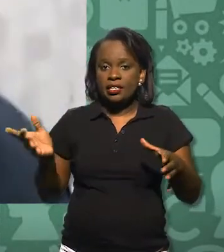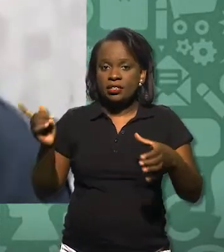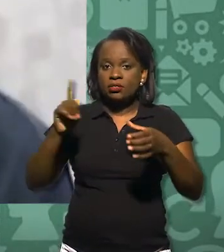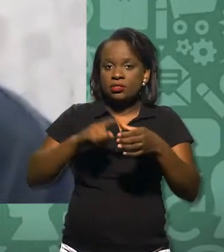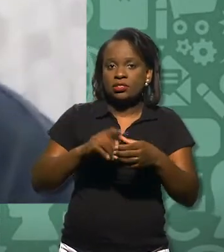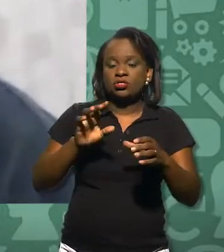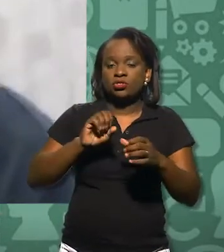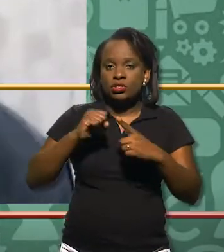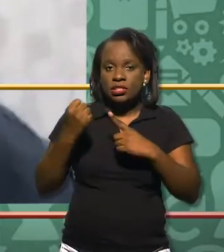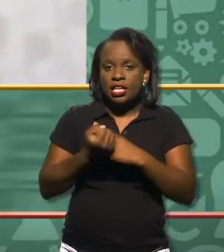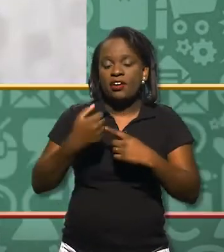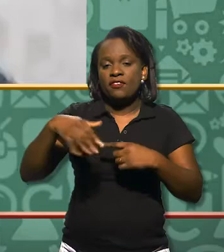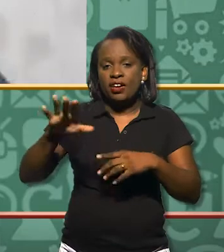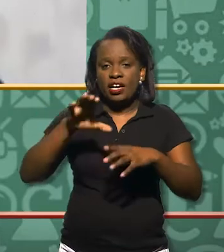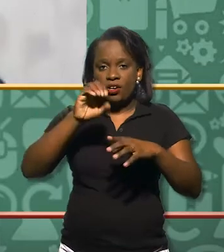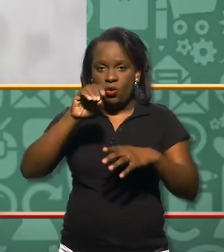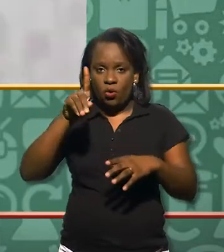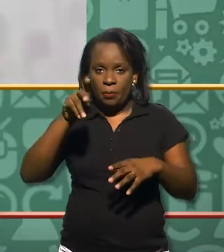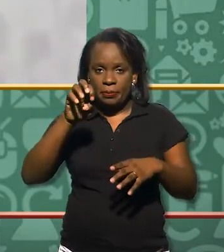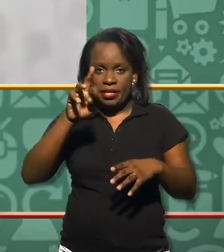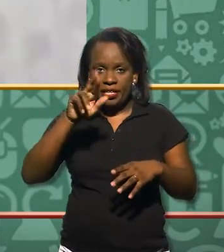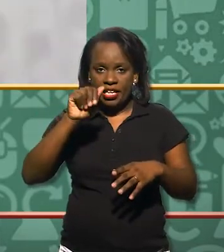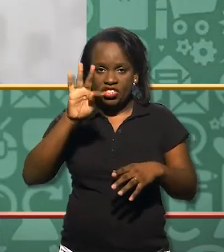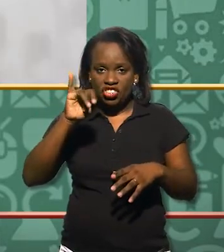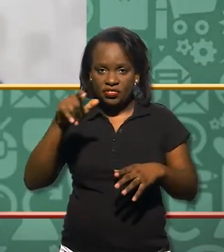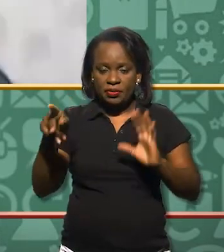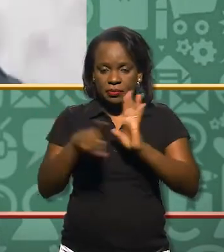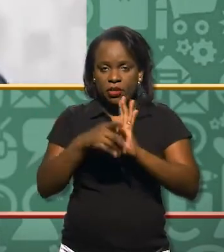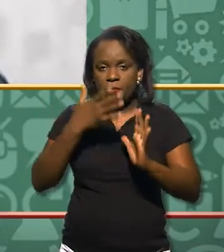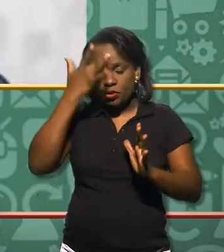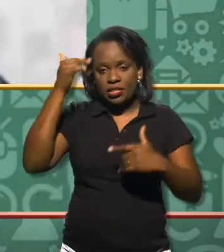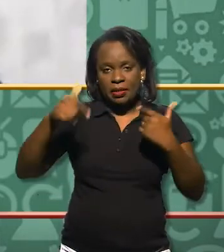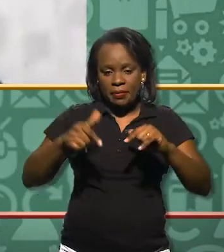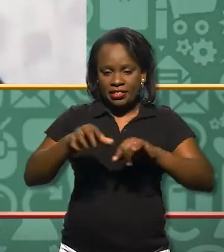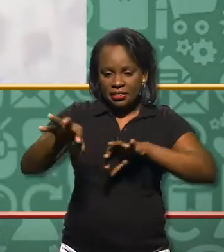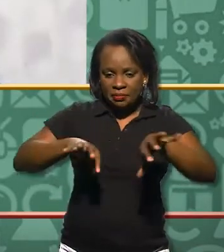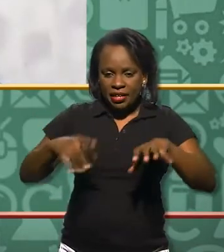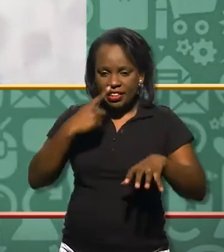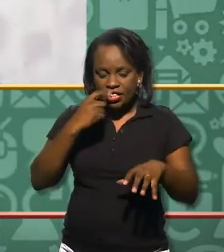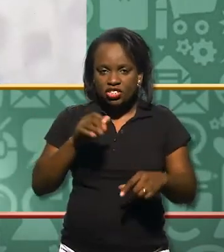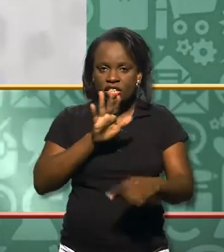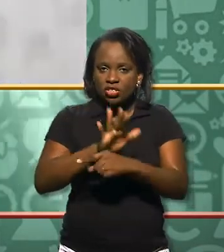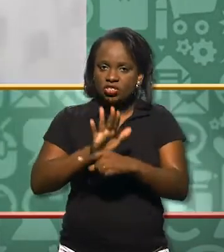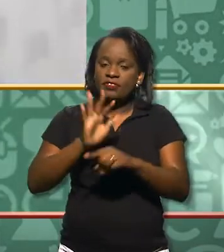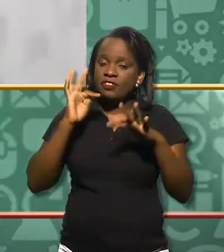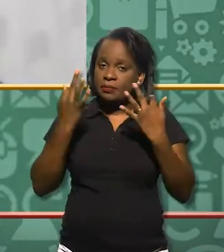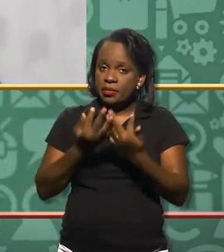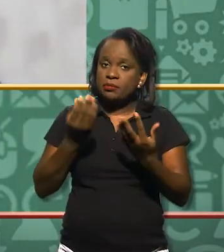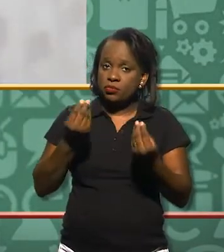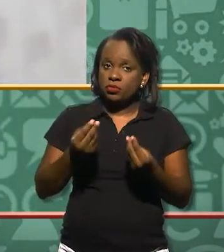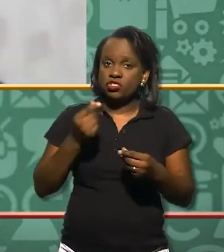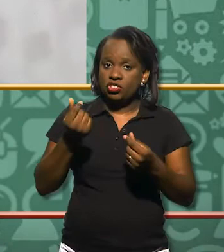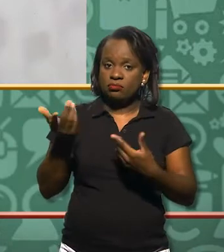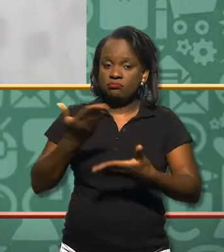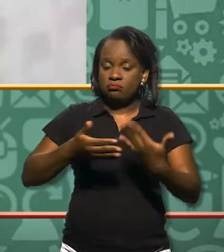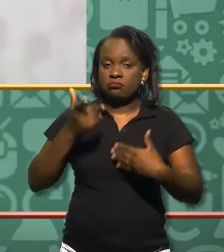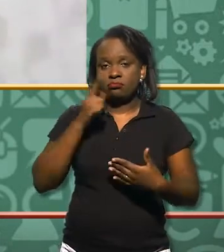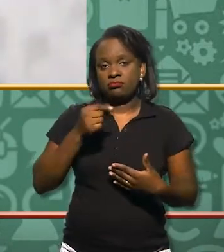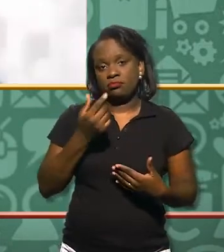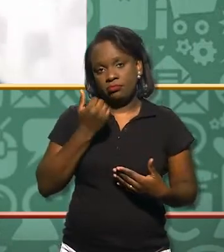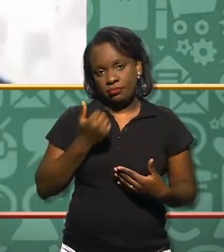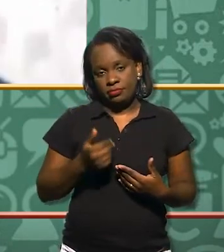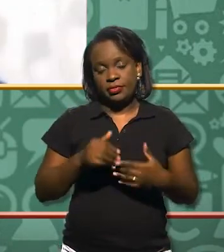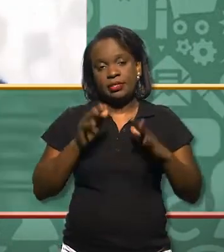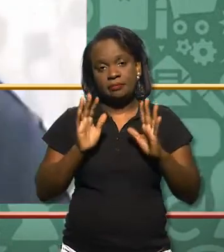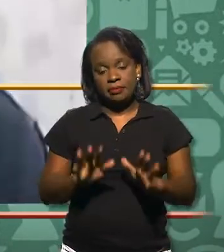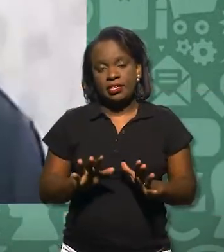inclusão social, né? Dali vai para as cooperativas de catadores e sustento de muitas famílias.